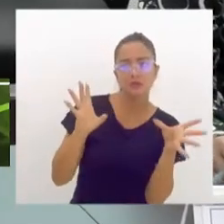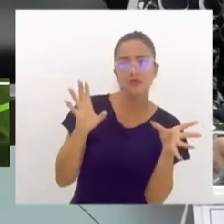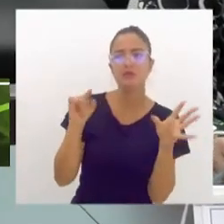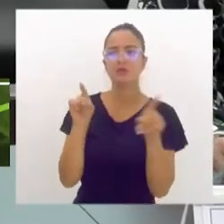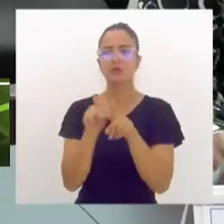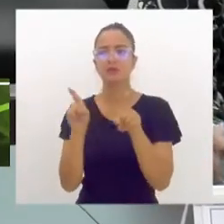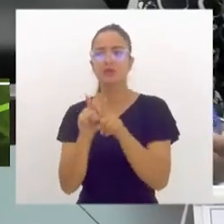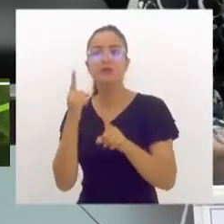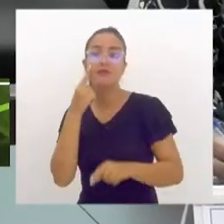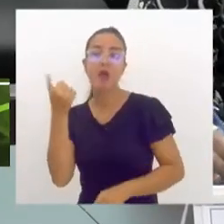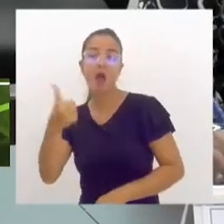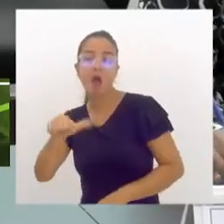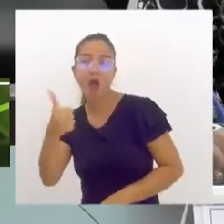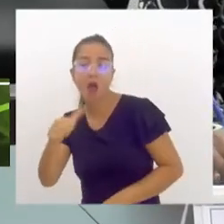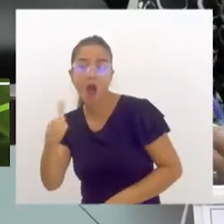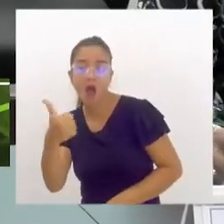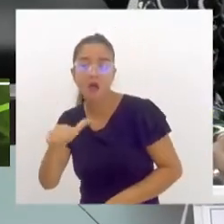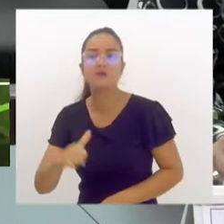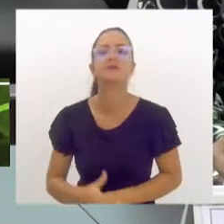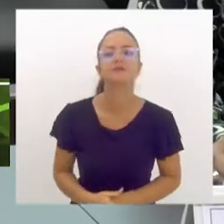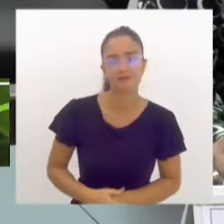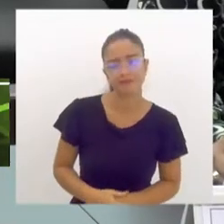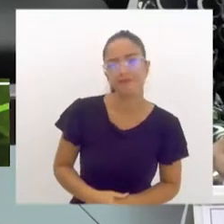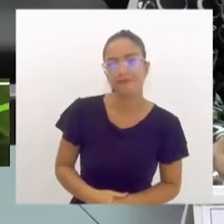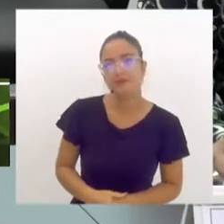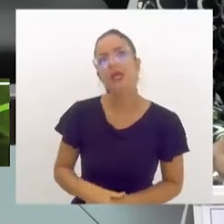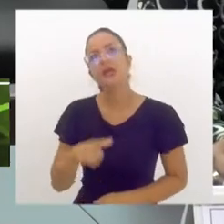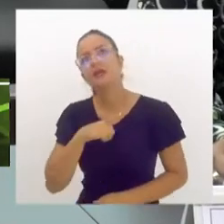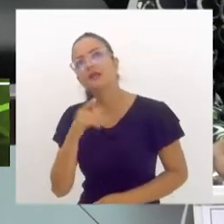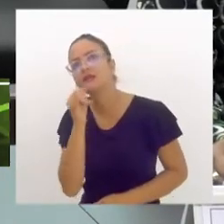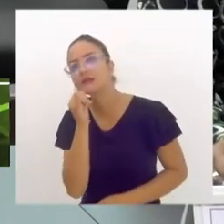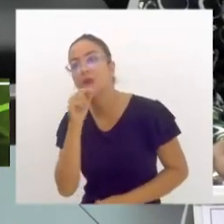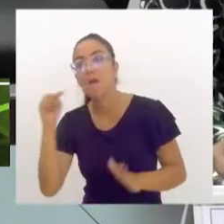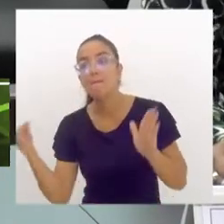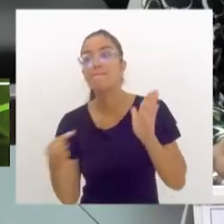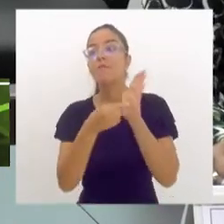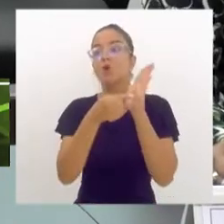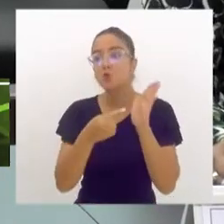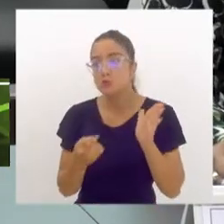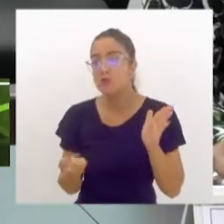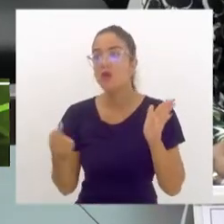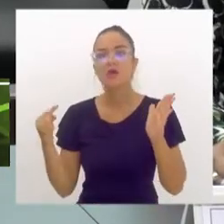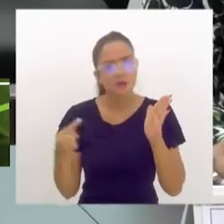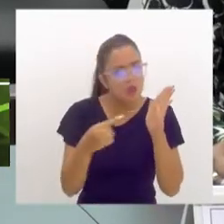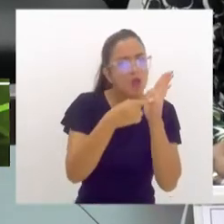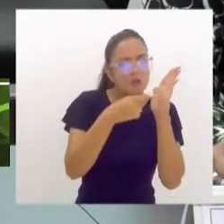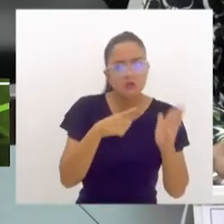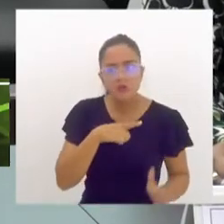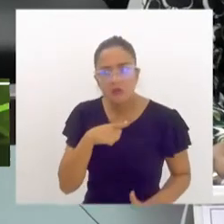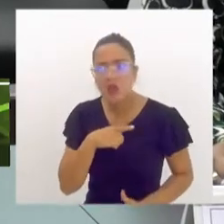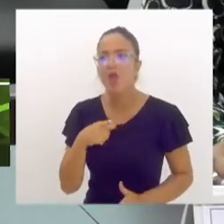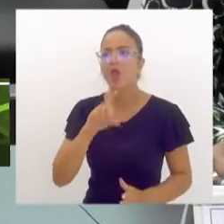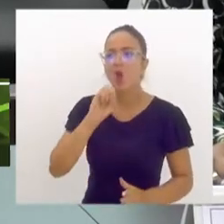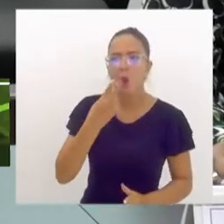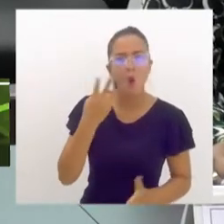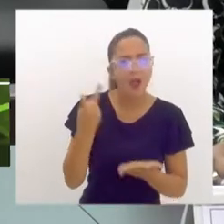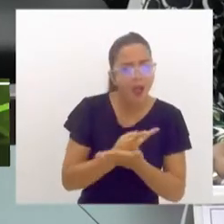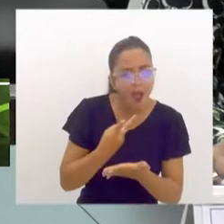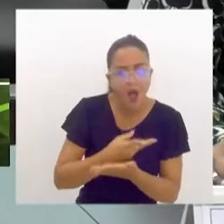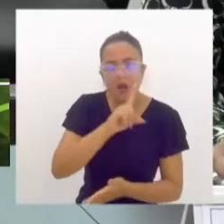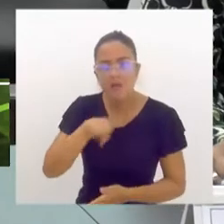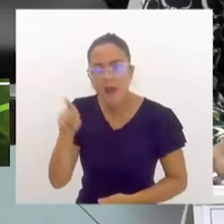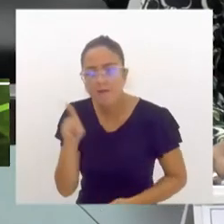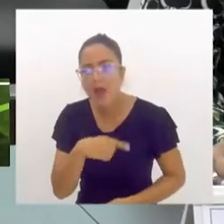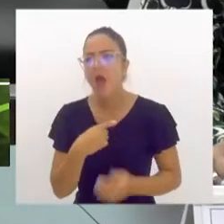de avaliação. Ou seja, eventuais denúncias, eventuais questões de descumprimento da norma ou